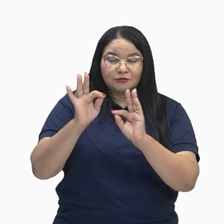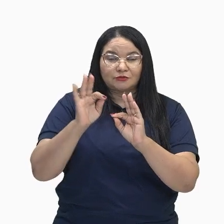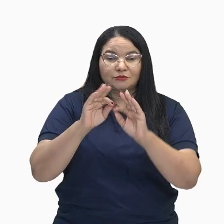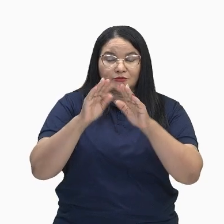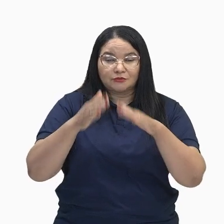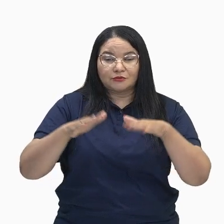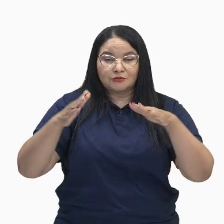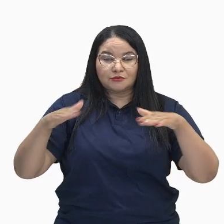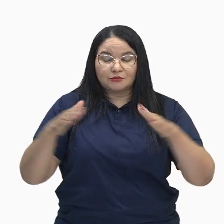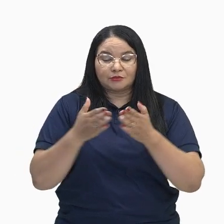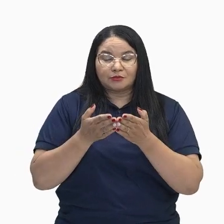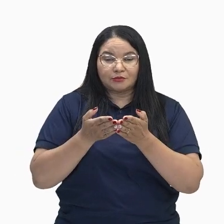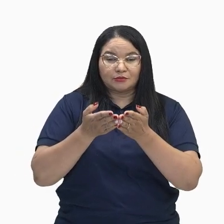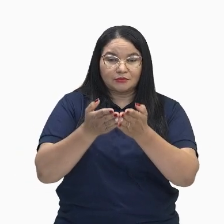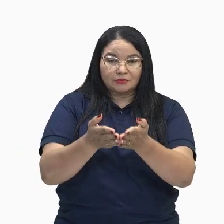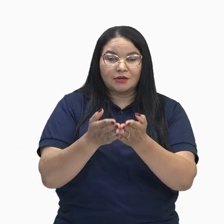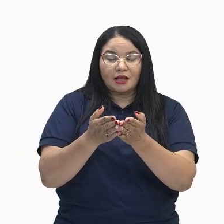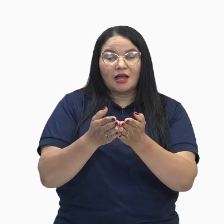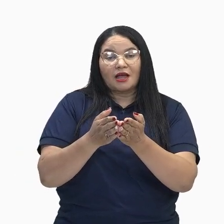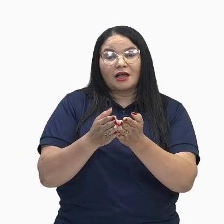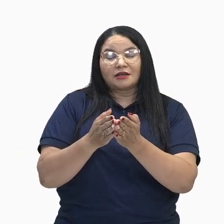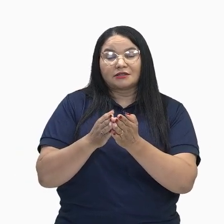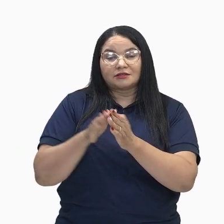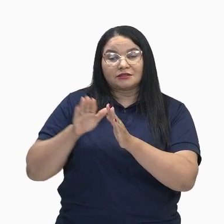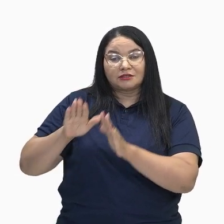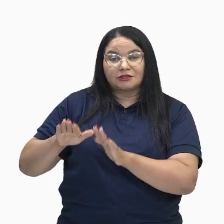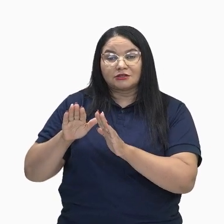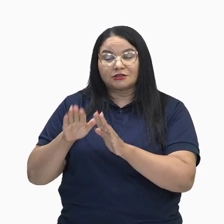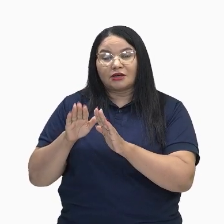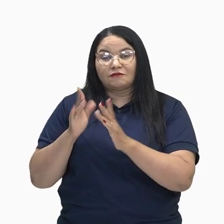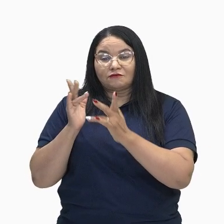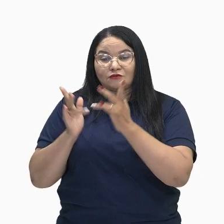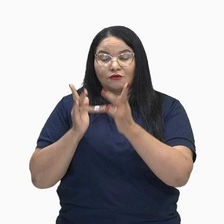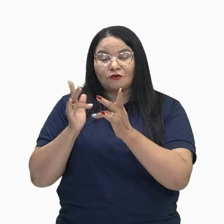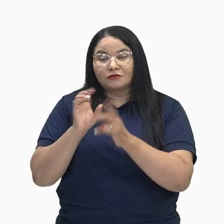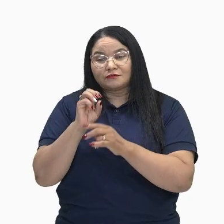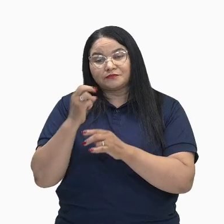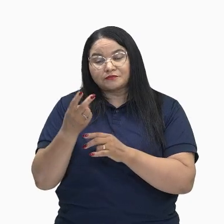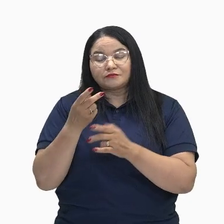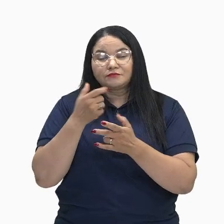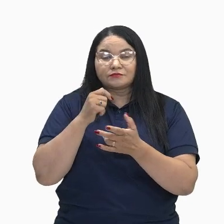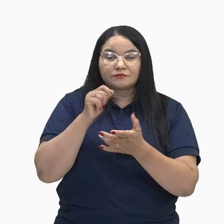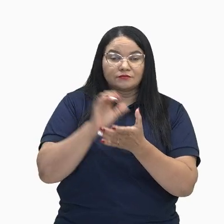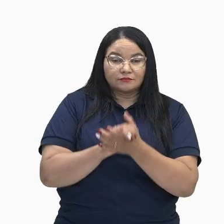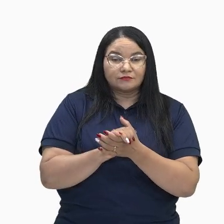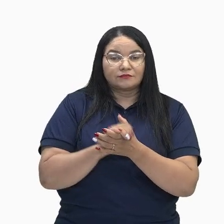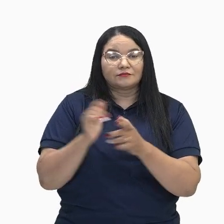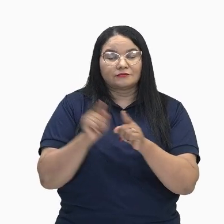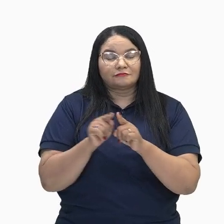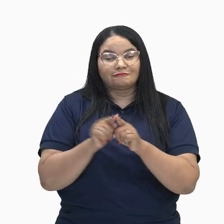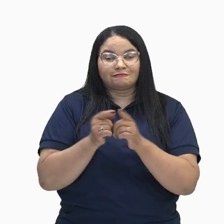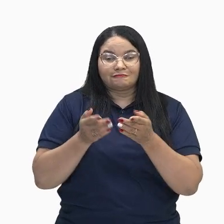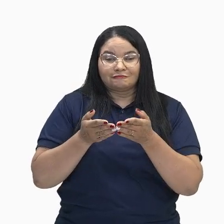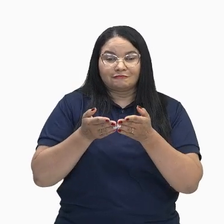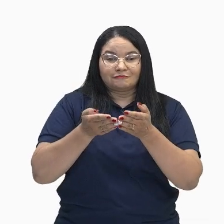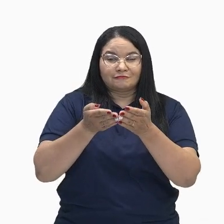não é? E deixavam suas esposas, suas noivas, né? Para navegar em alto